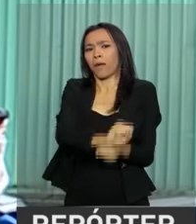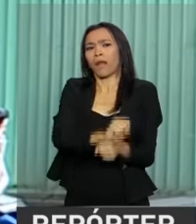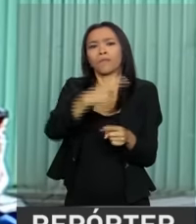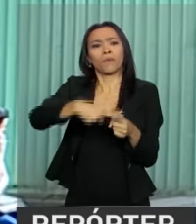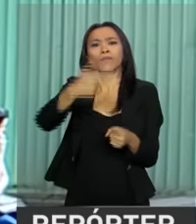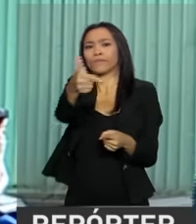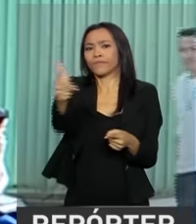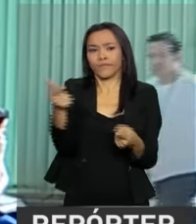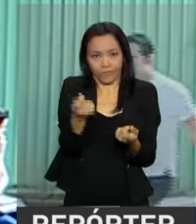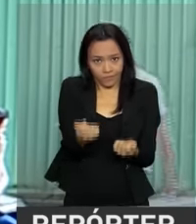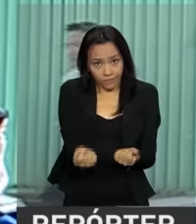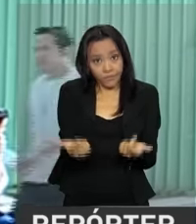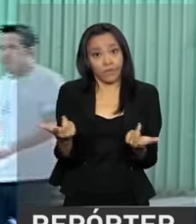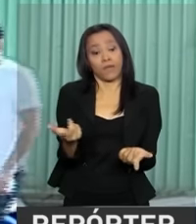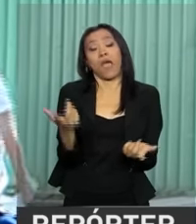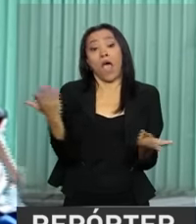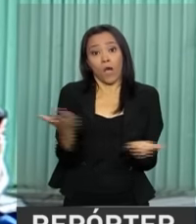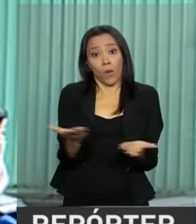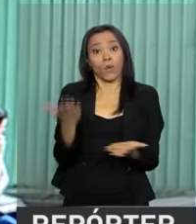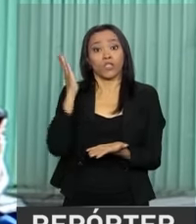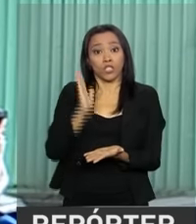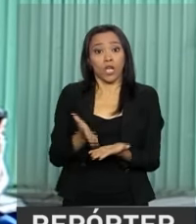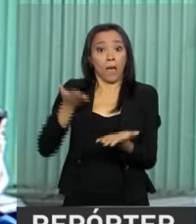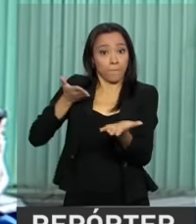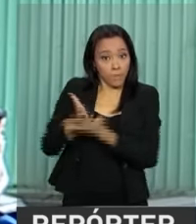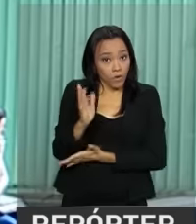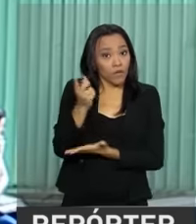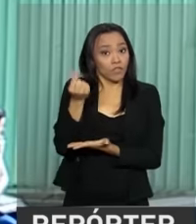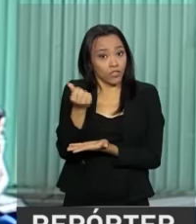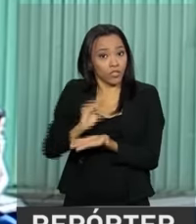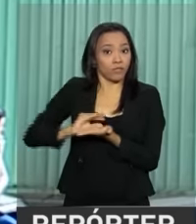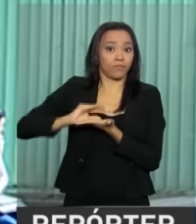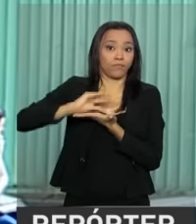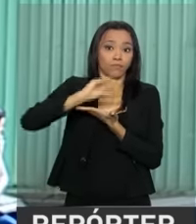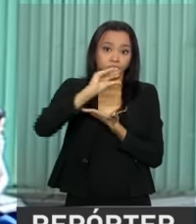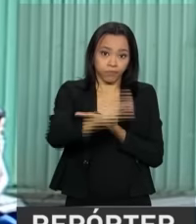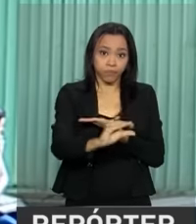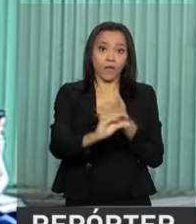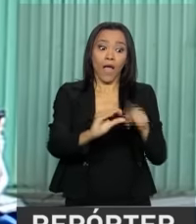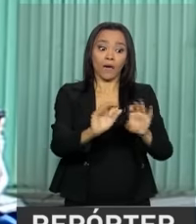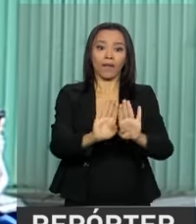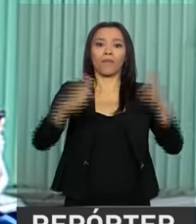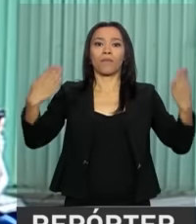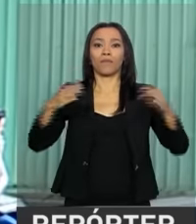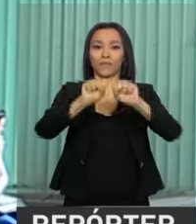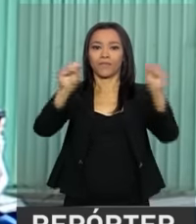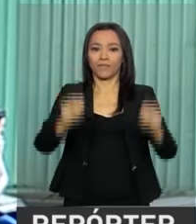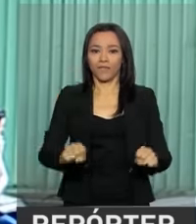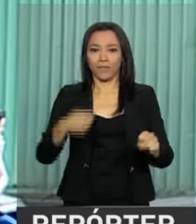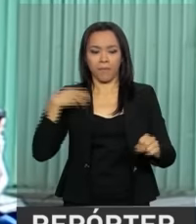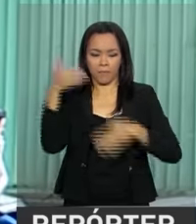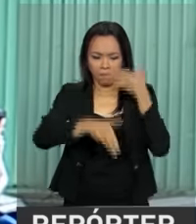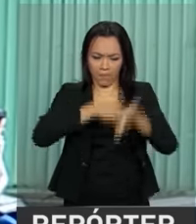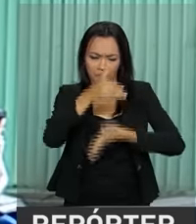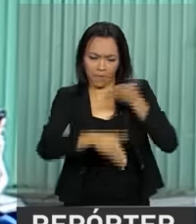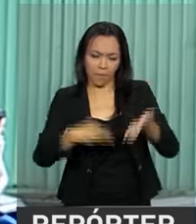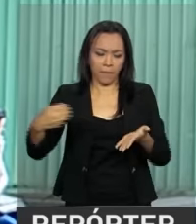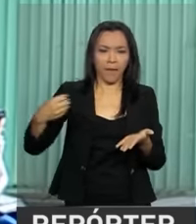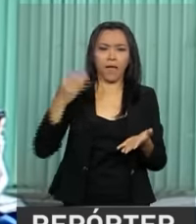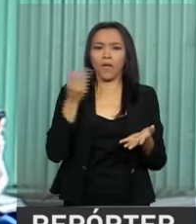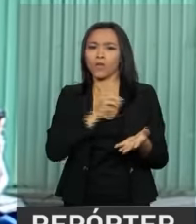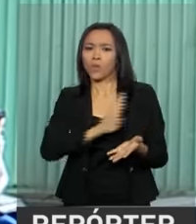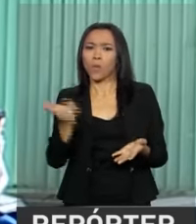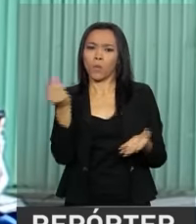recursos Após a aprovação de recursos extras o sistema ficou liberado para as renovações o